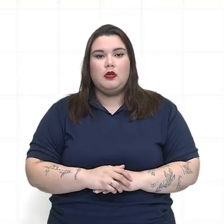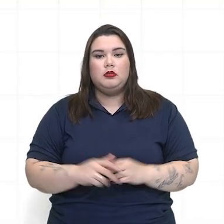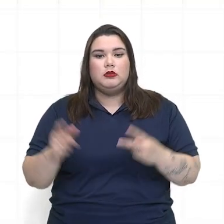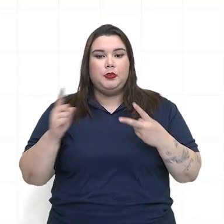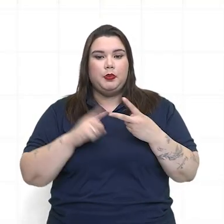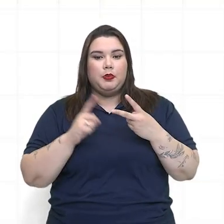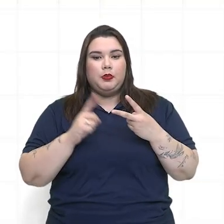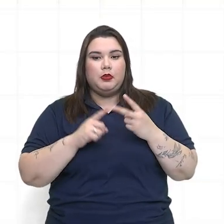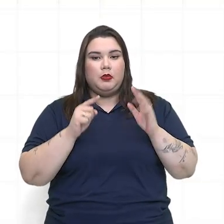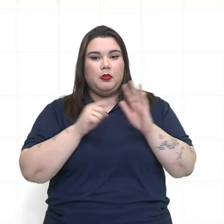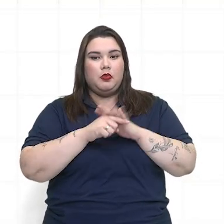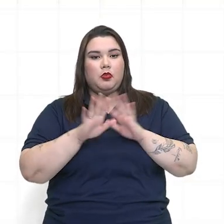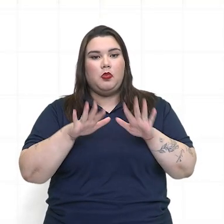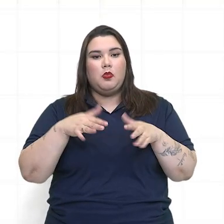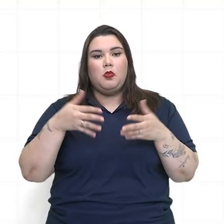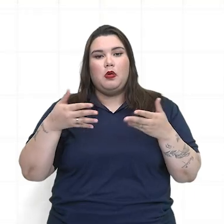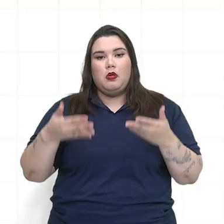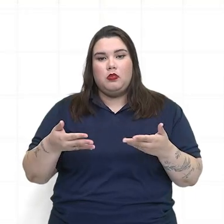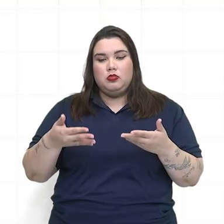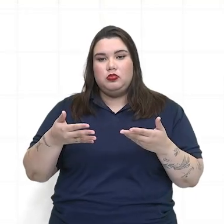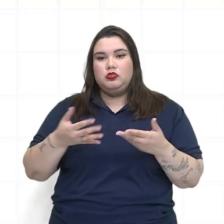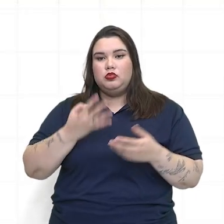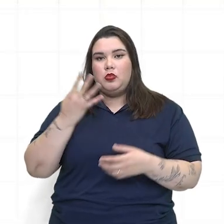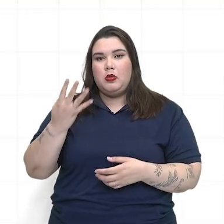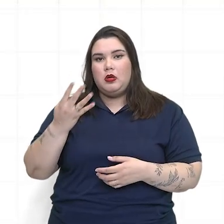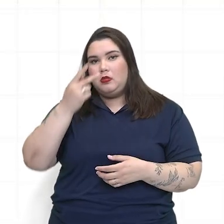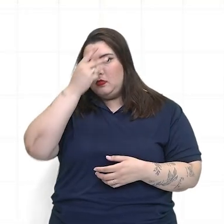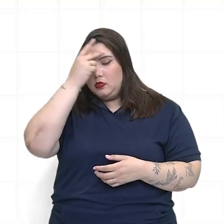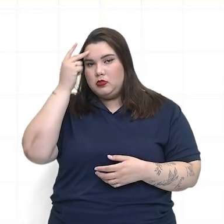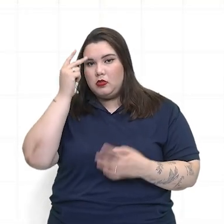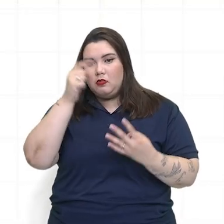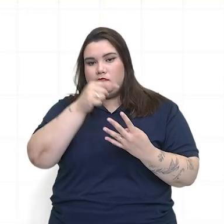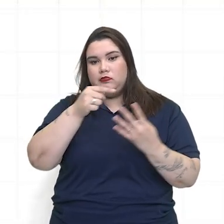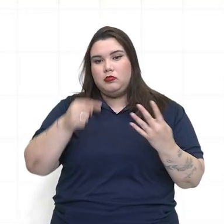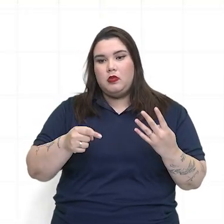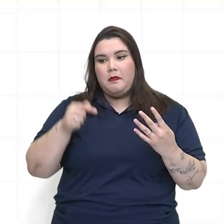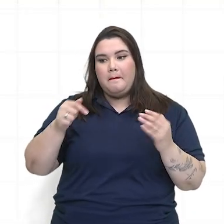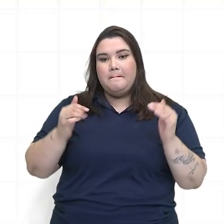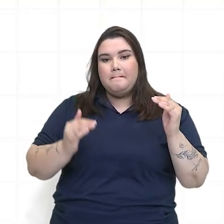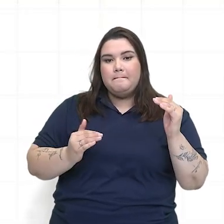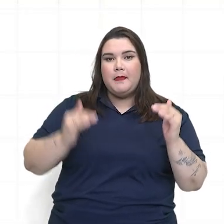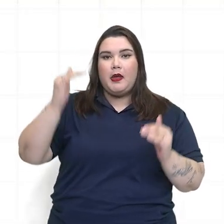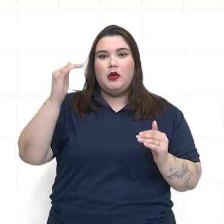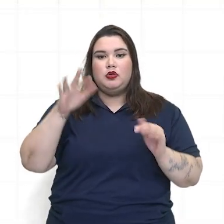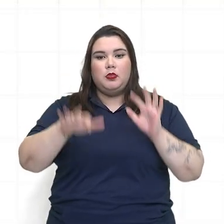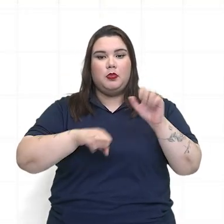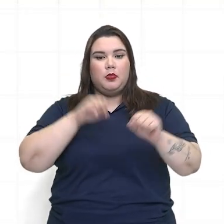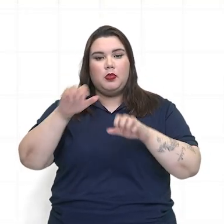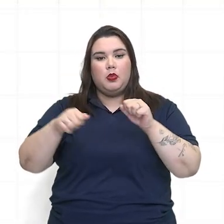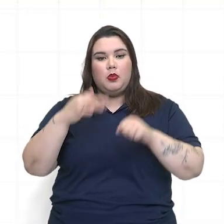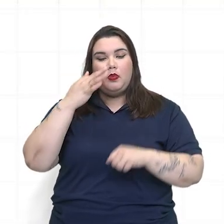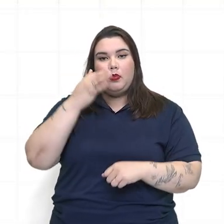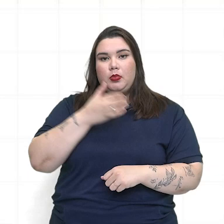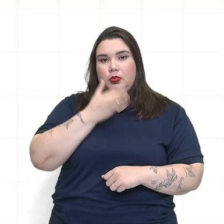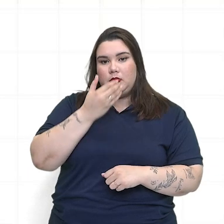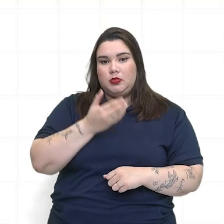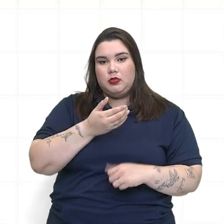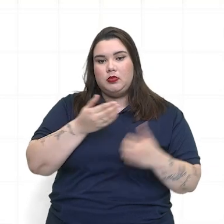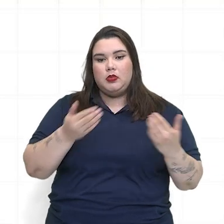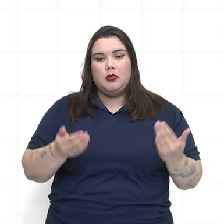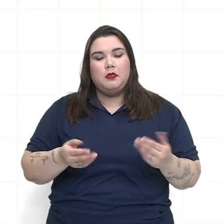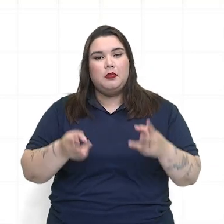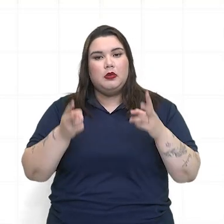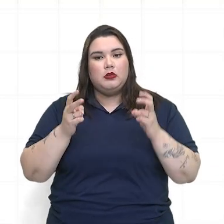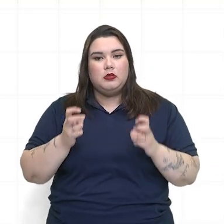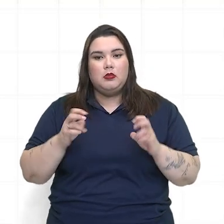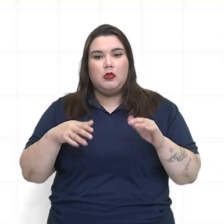4 personagens desse evento colheu mais ouriços? Então, para responder essa pergunta, basta verificar qual